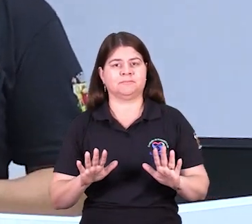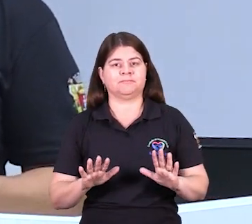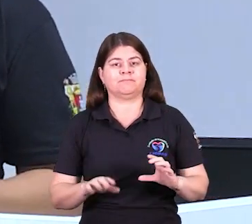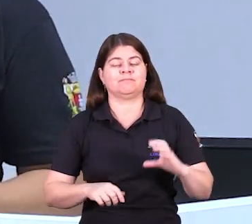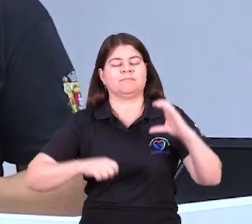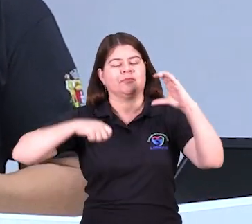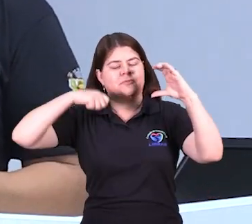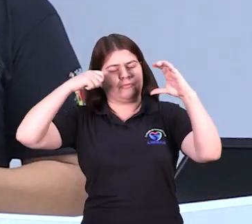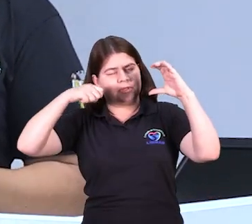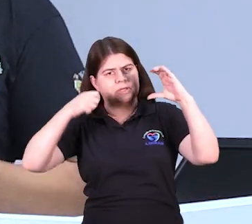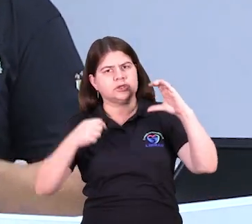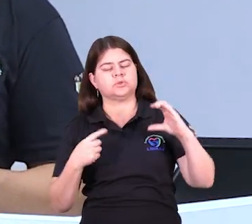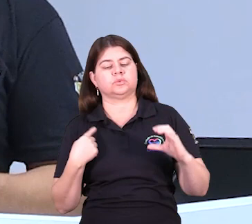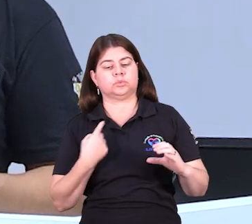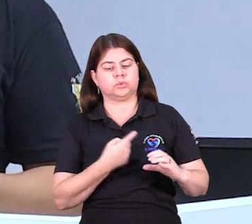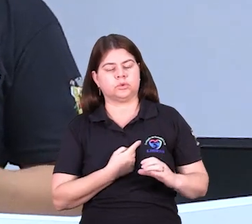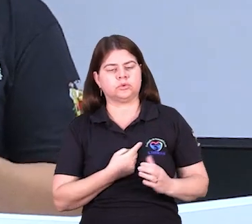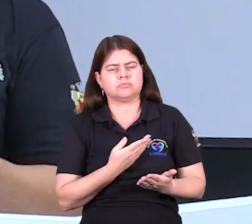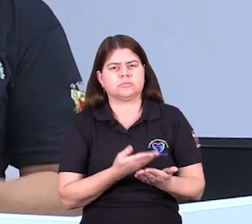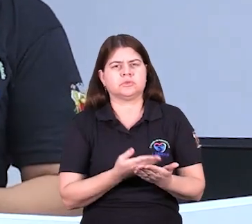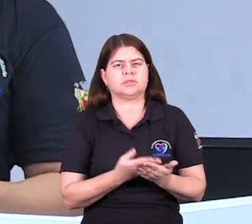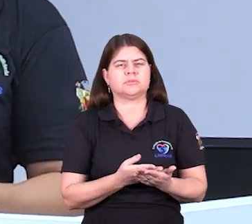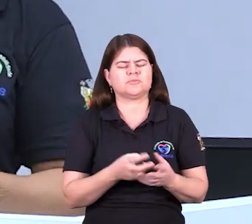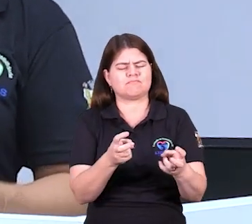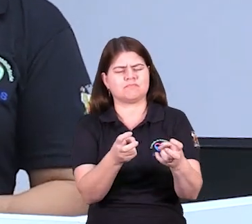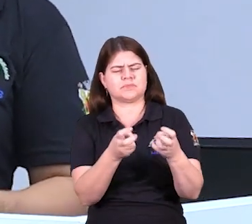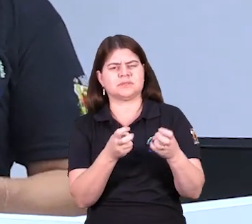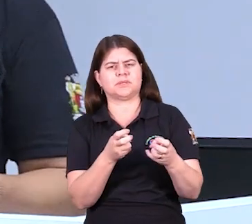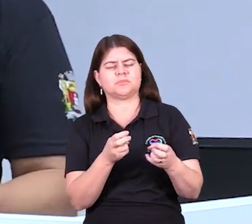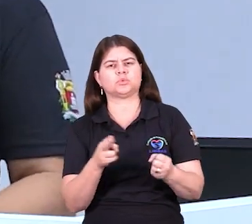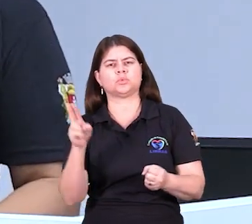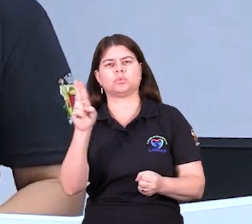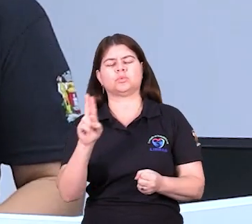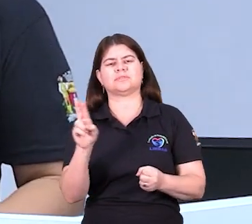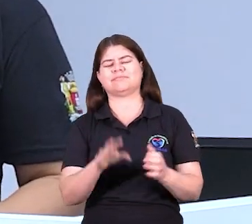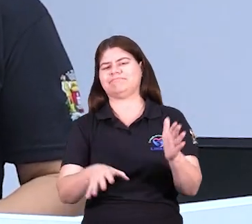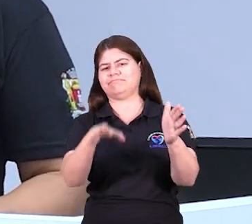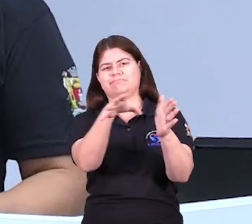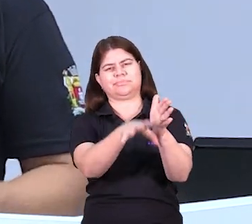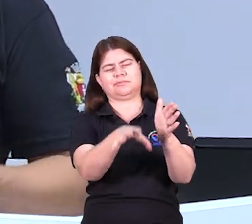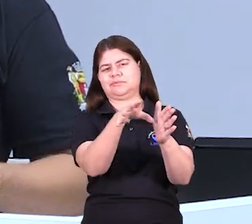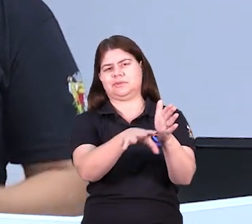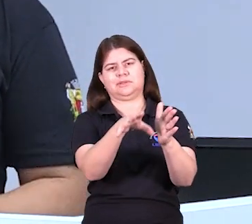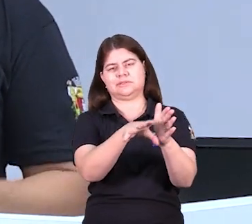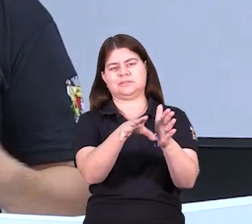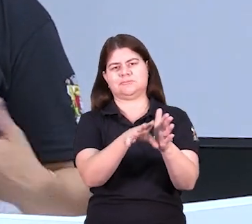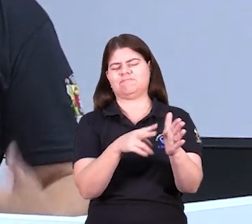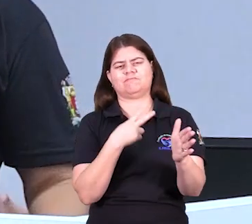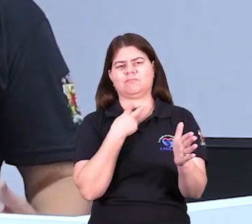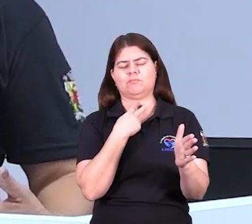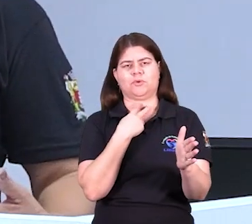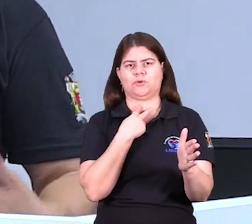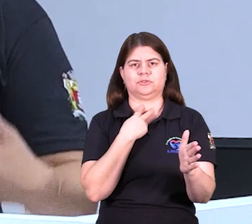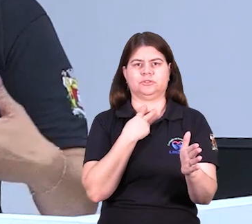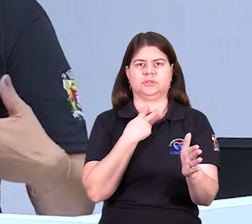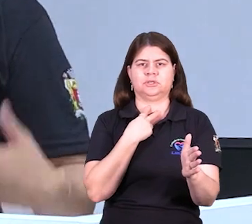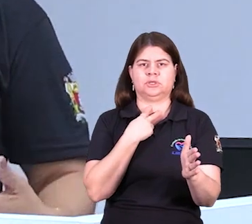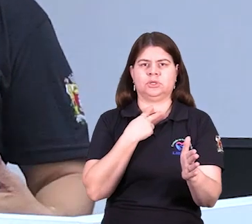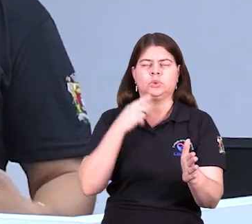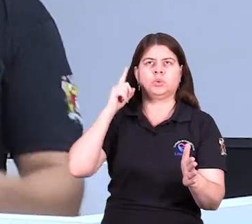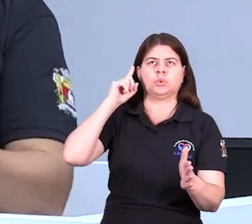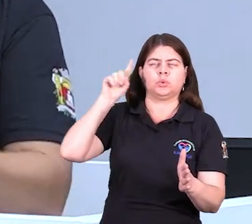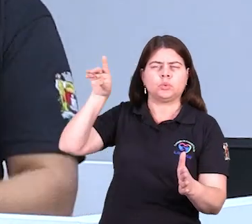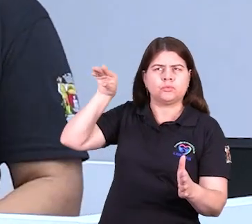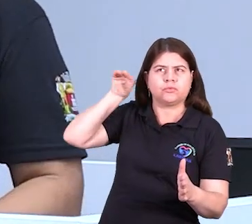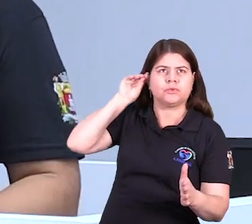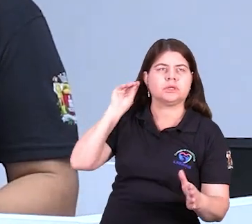fez esse estudo, a gente percebeu que se usa-se muito português sinalizado. Então, assim, você ouvir o hino do jeito que ele